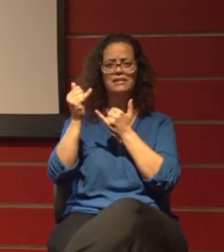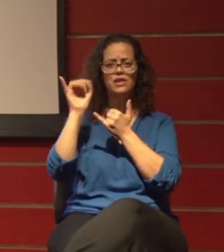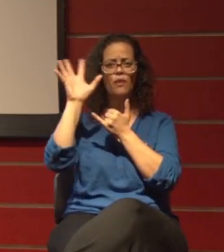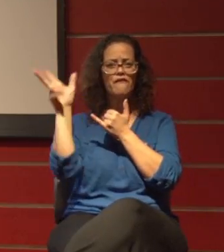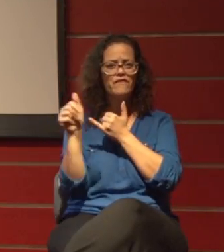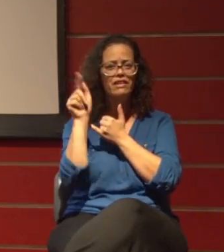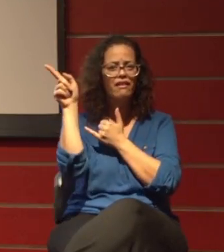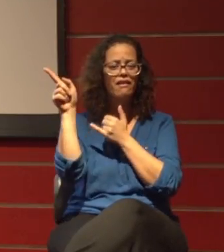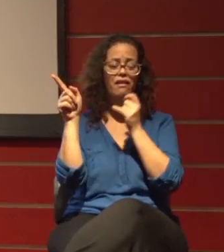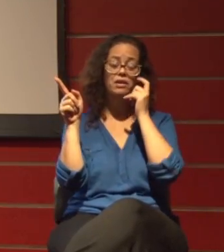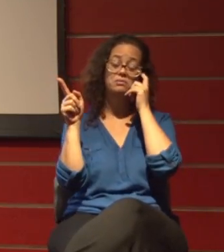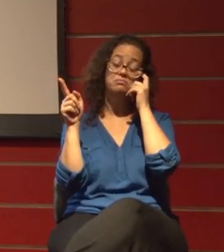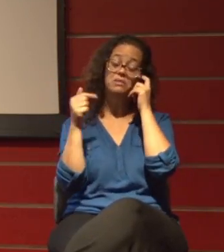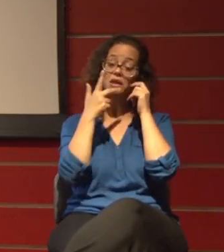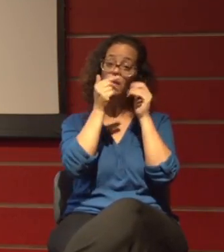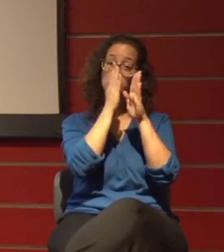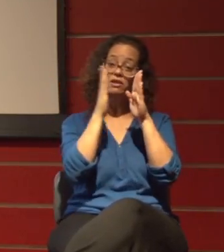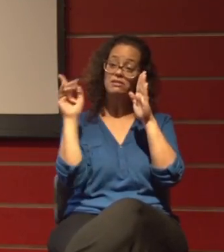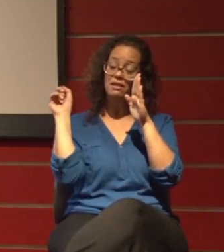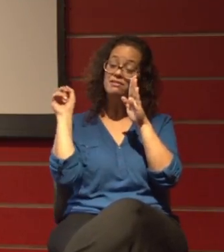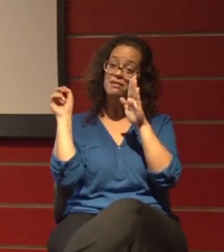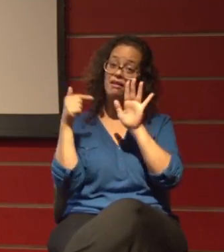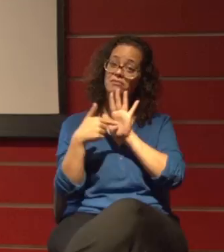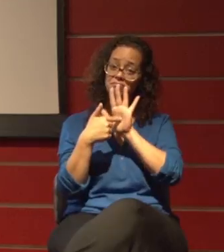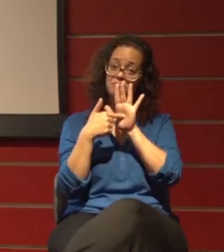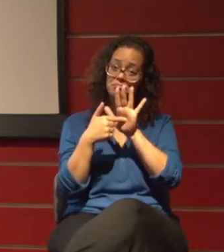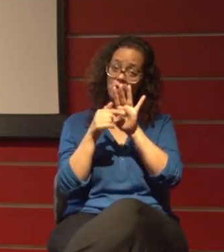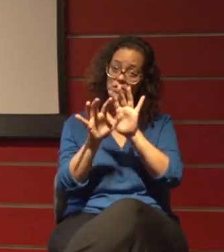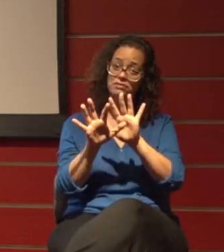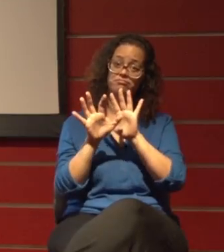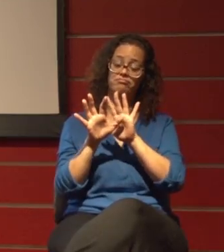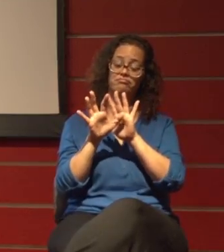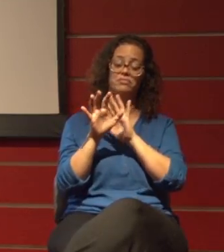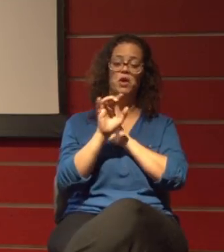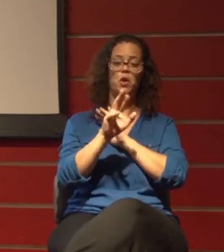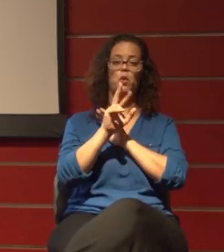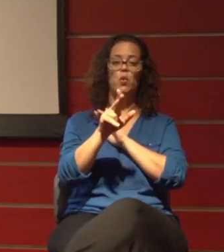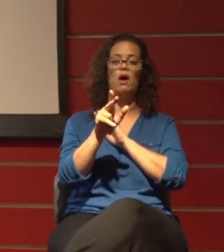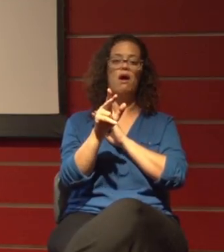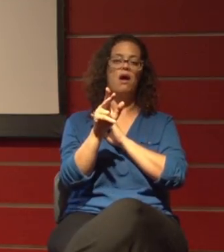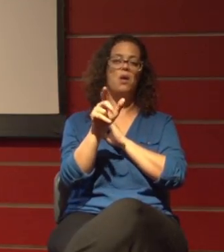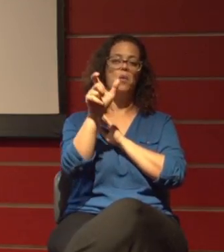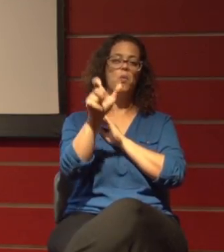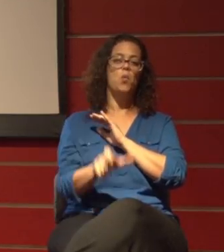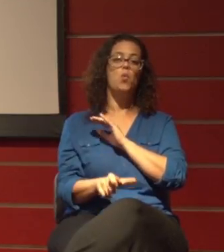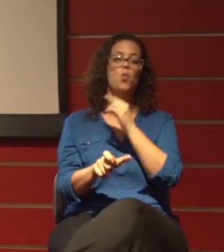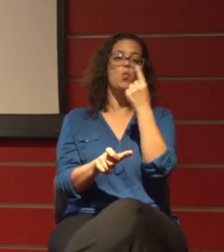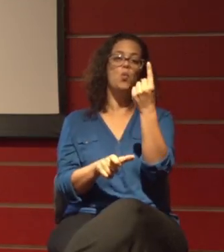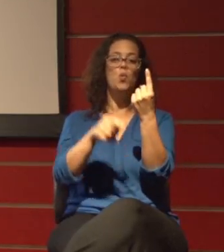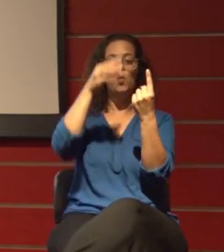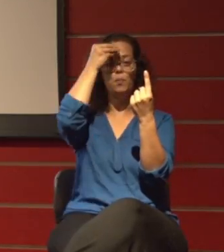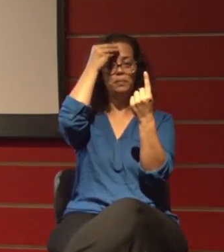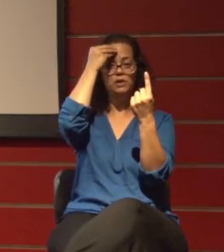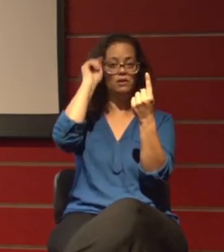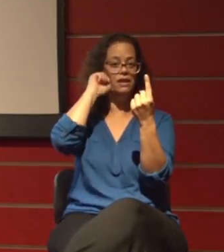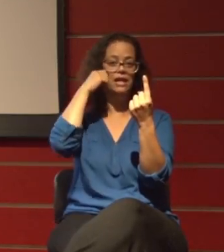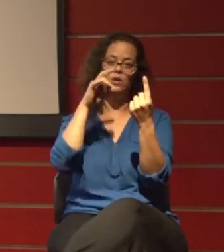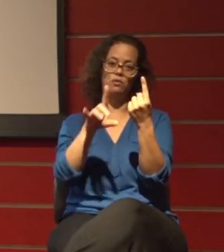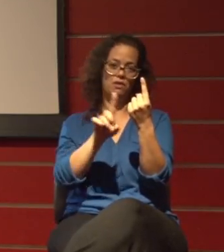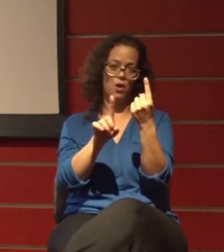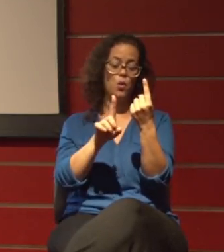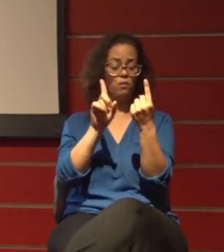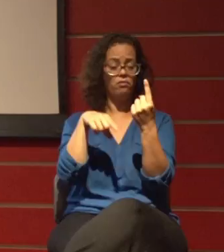essa série ela atende de isso né E não é só uma pessoa negra é um é um ator é um negão nég é um negão